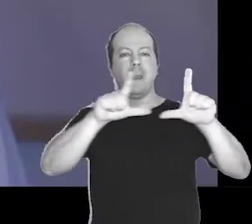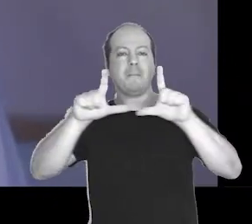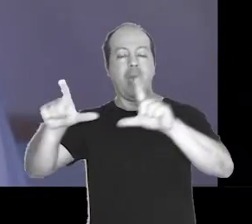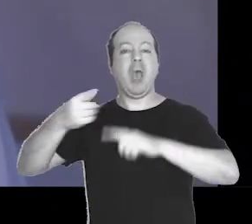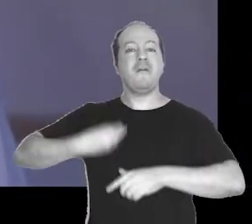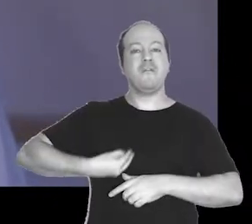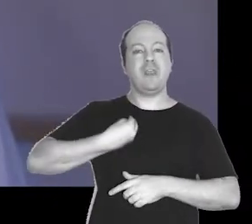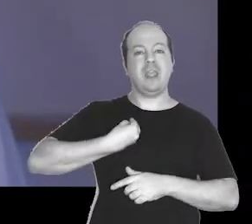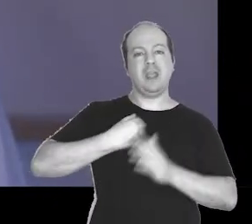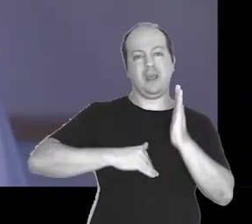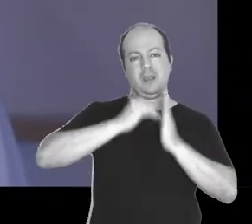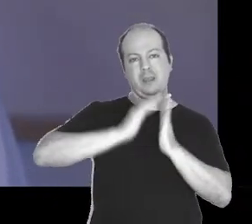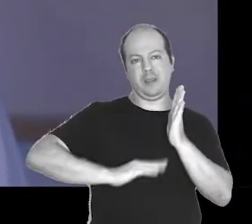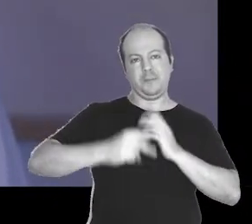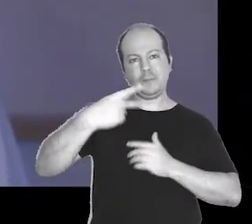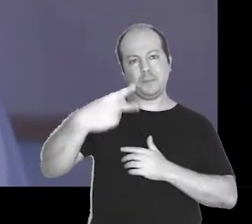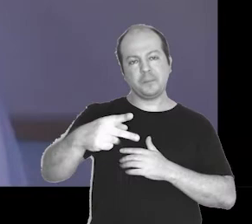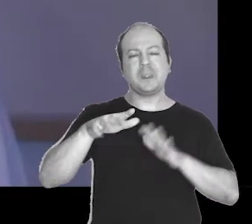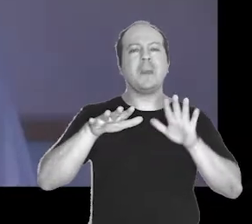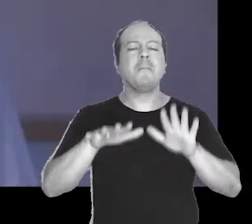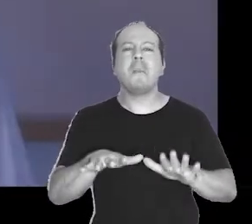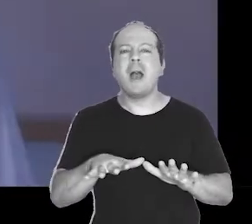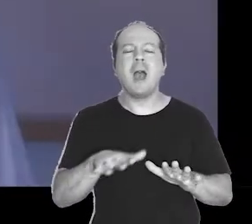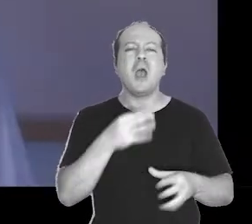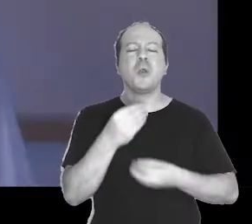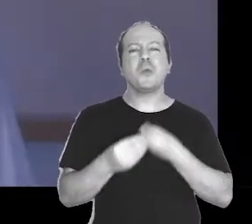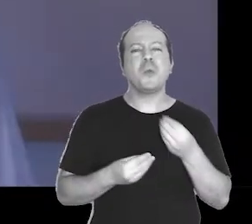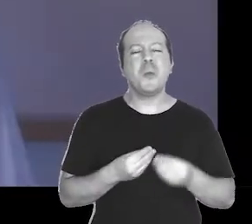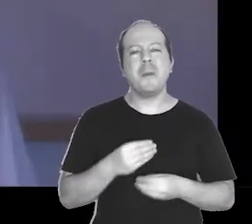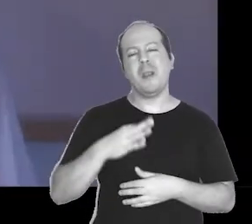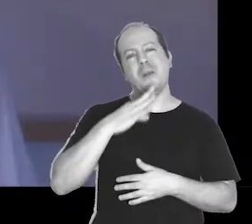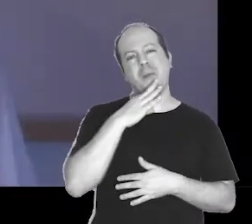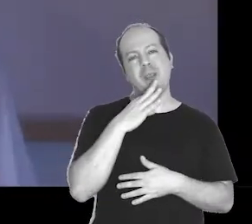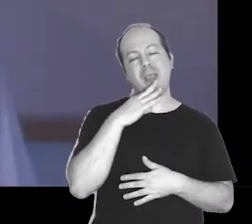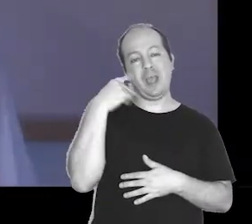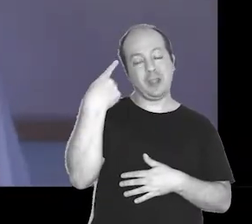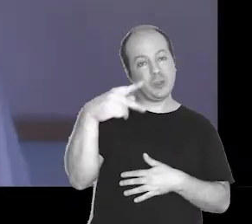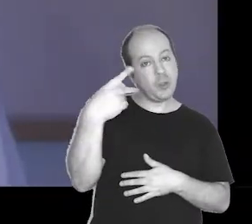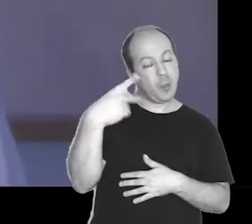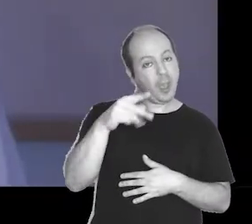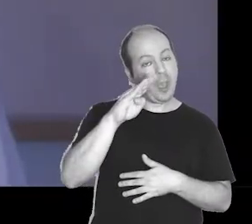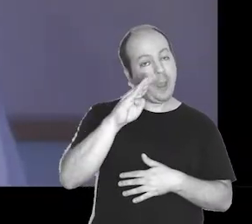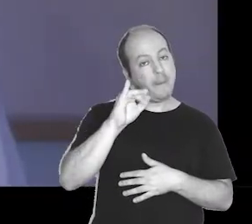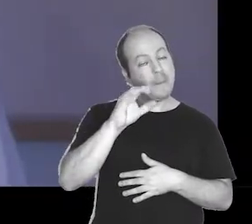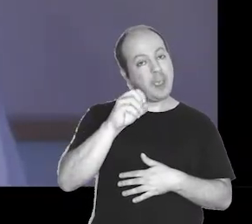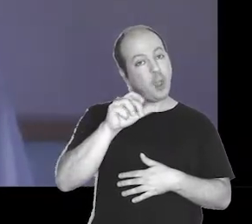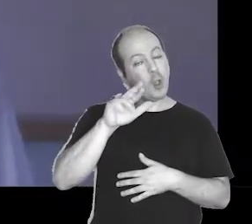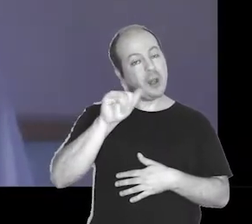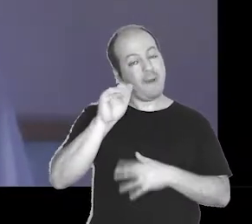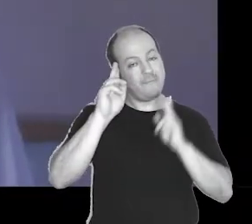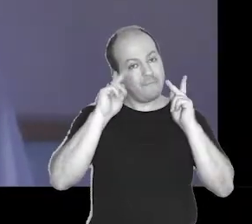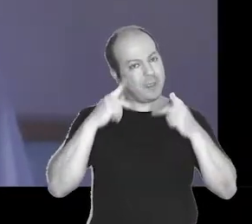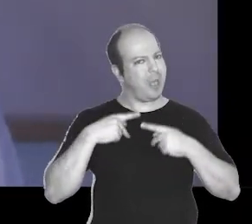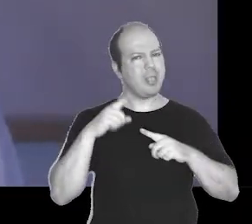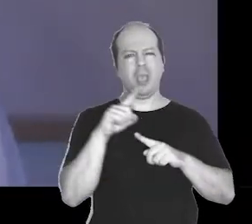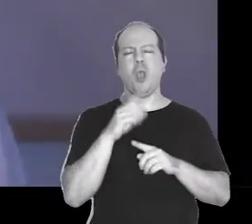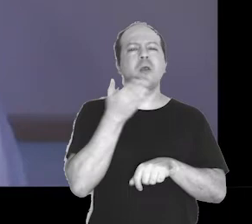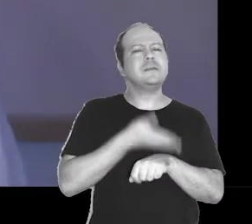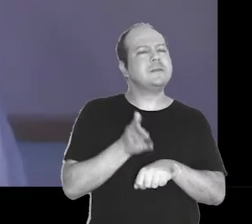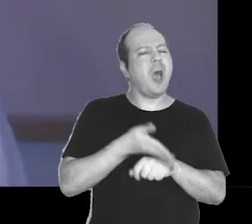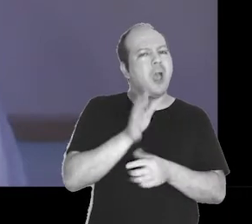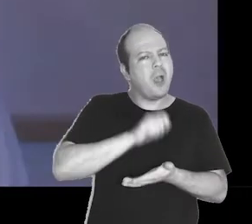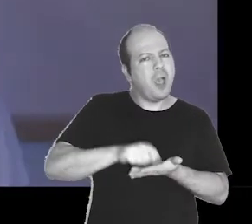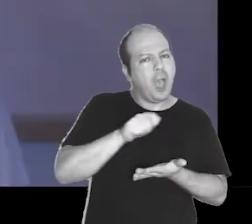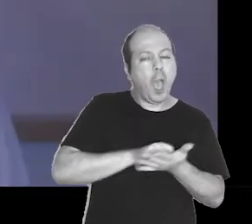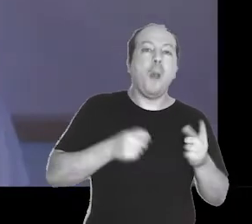vida. Mas este meu folheto não é uma biografia, Leonardo. É um ensaio e pretende buscar